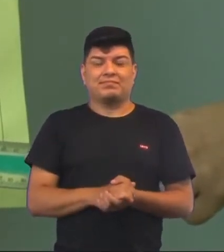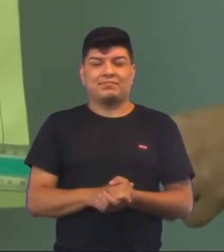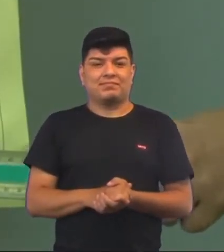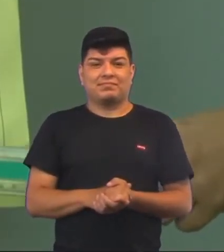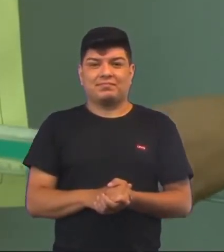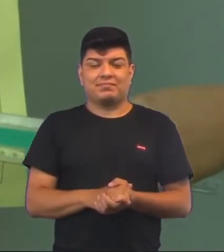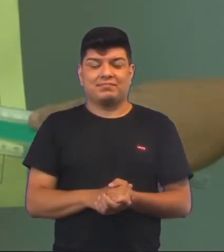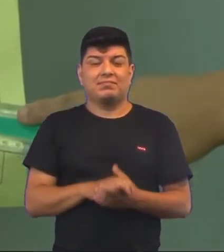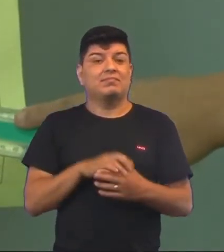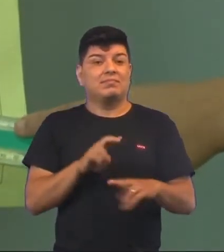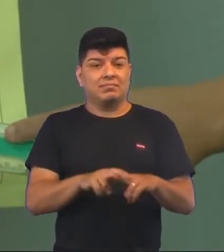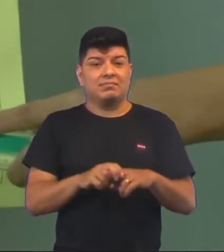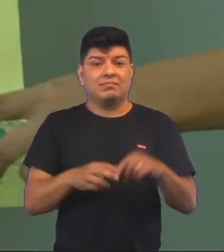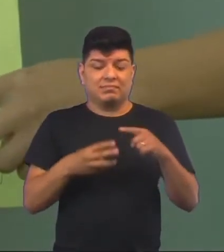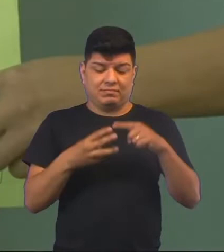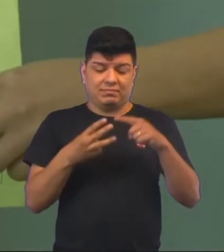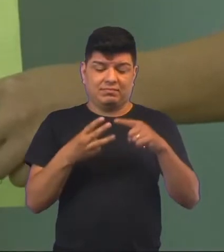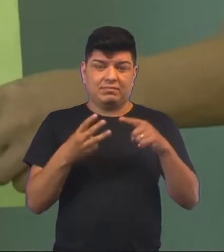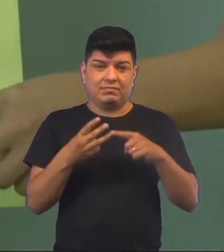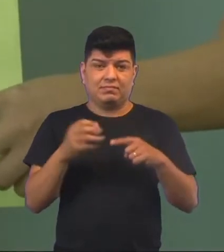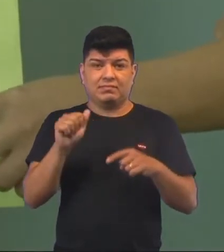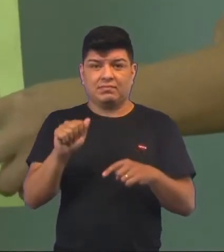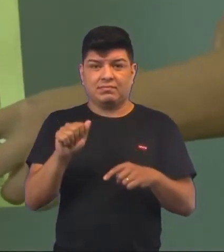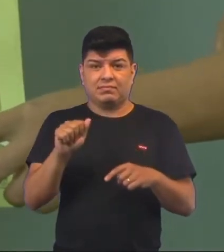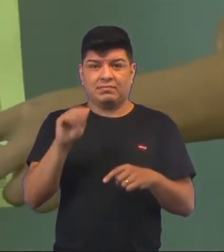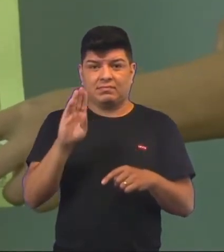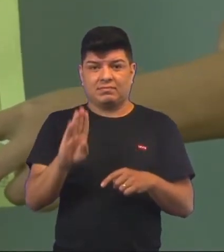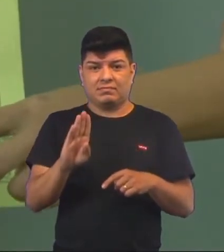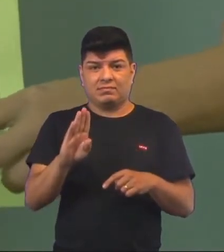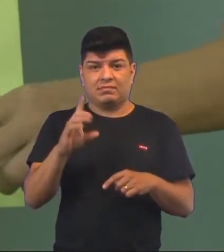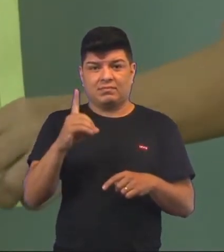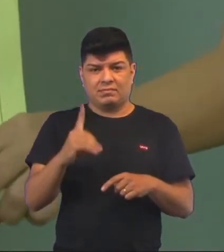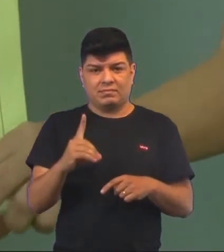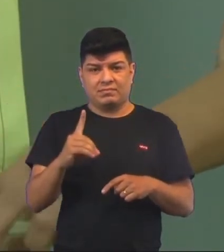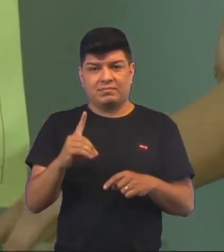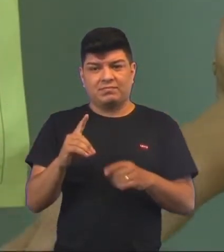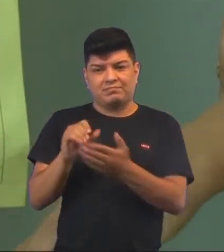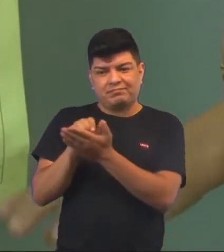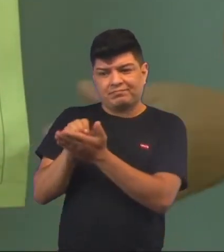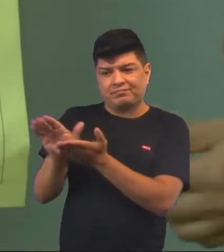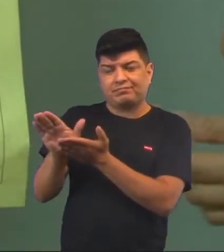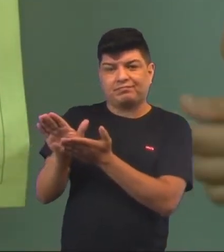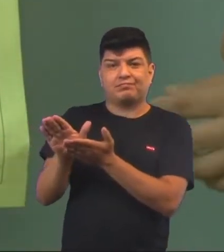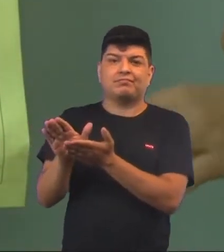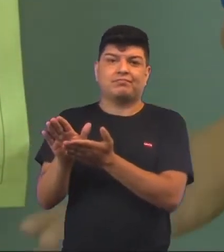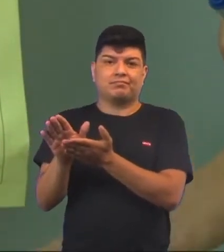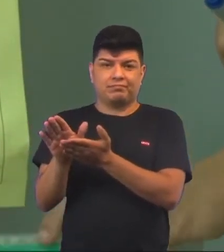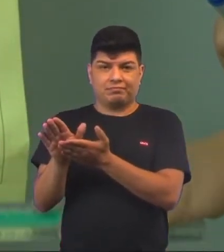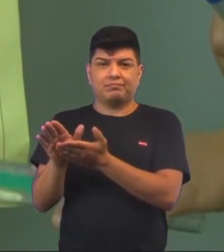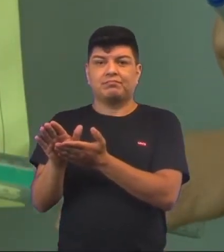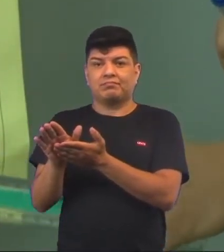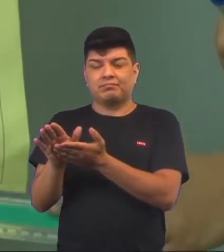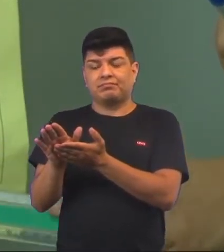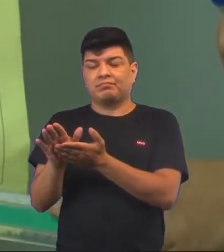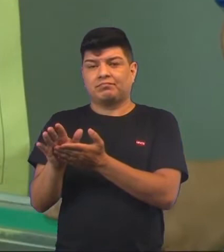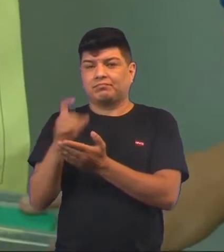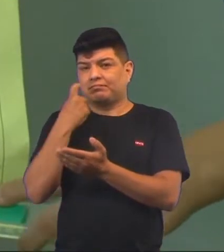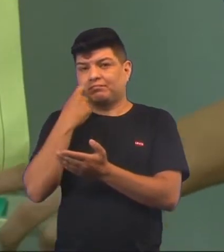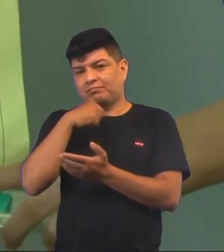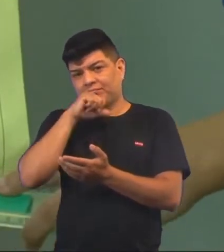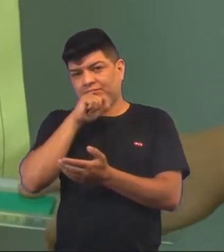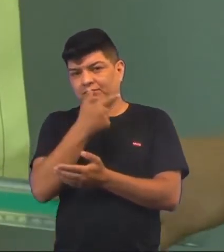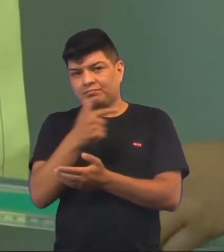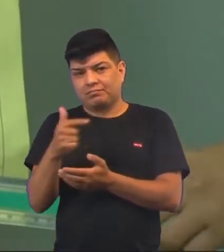mamíferos. Então, essas três informações, A, B e a D, a gente já viu que não tem lógica. Ela não tinha a mãe